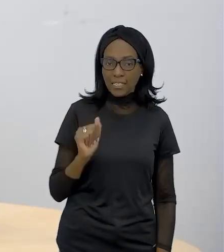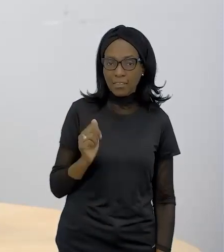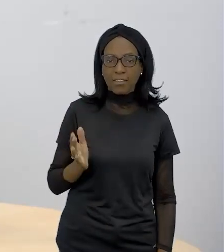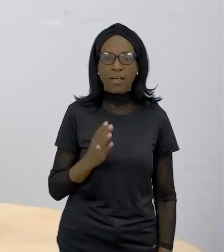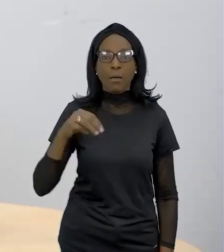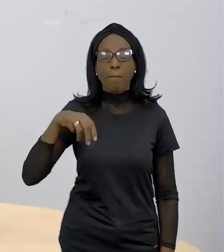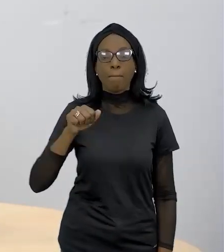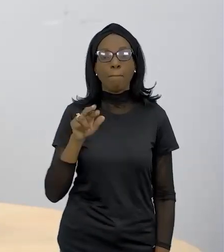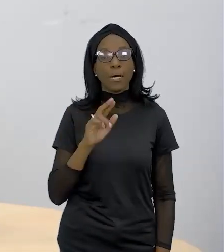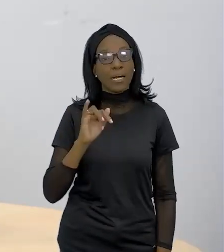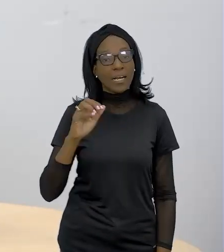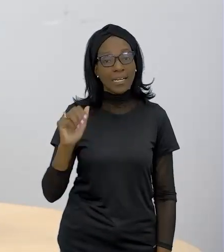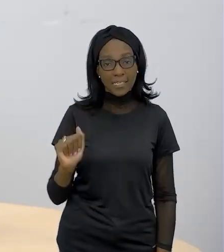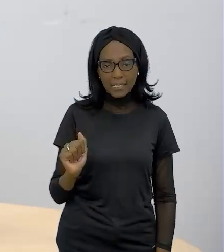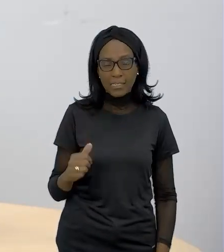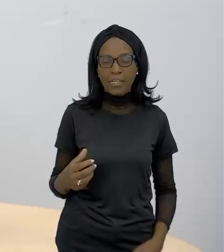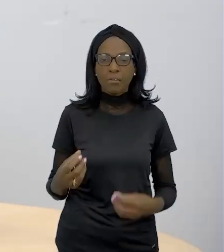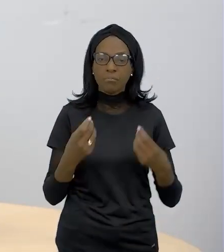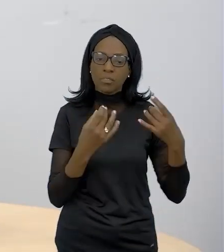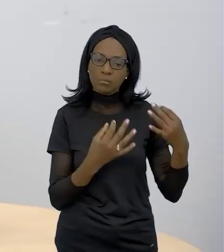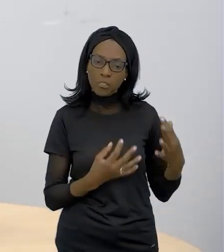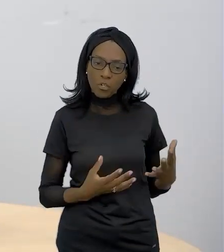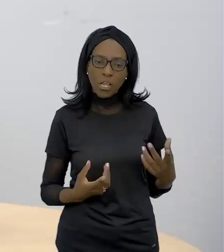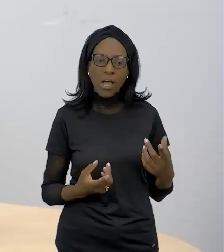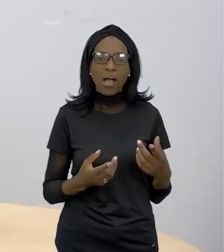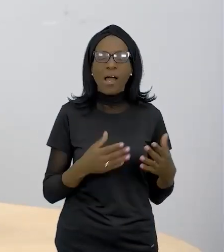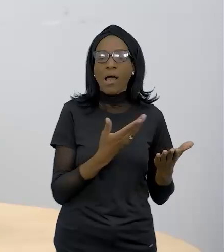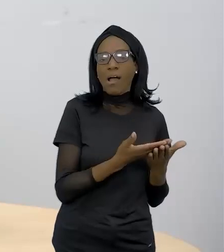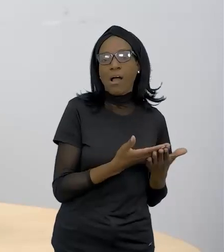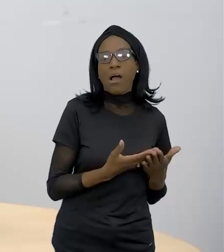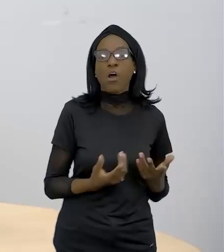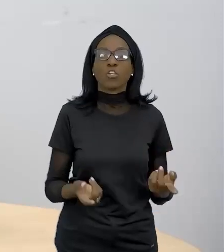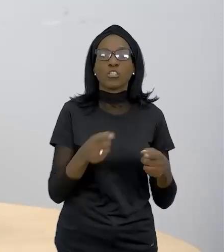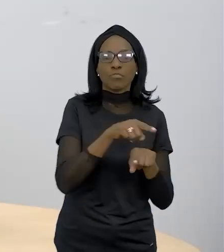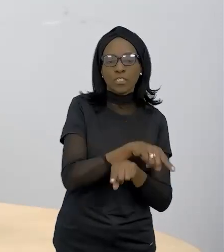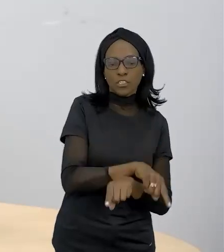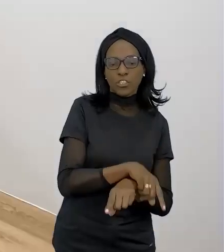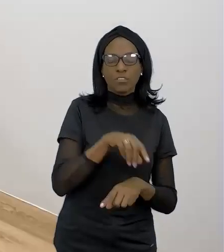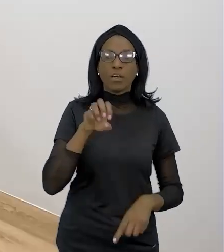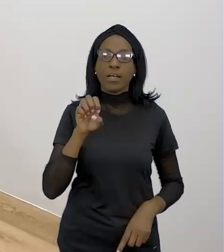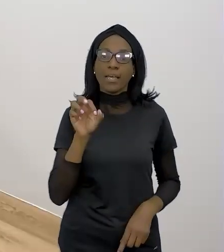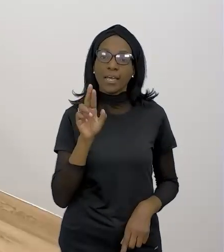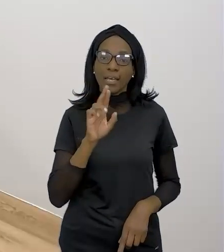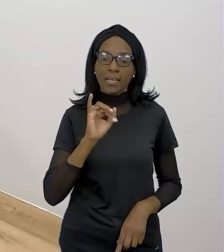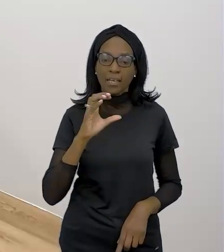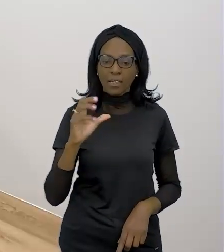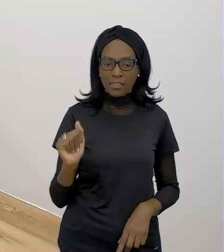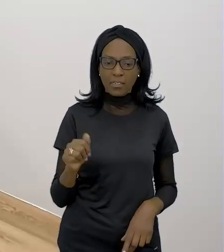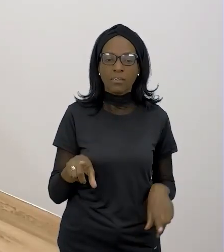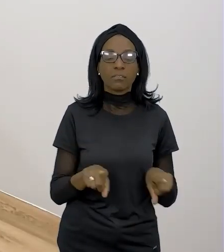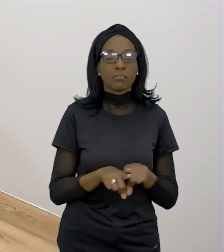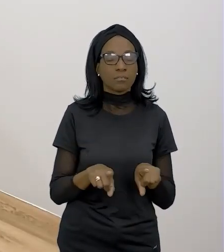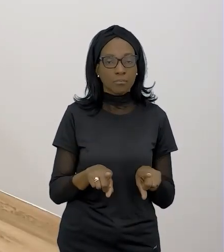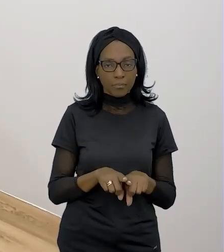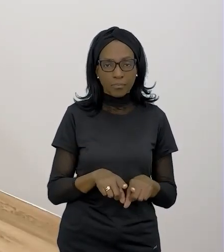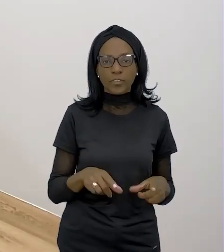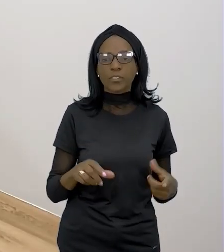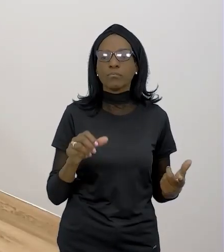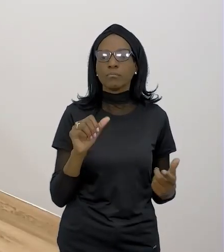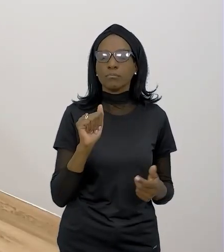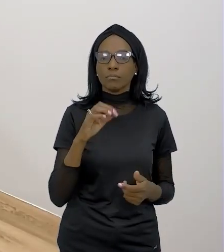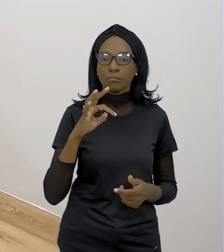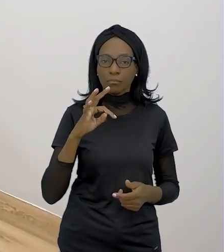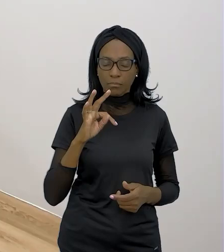me apresentou aula invertida. Vários né? aqui. A Érica. De projetos, vai ter também um ATPC sobre isso.